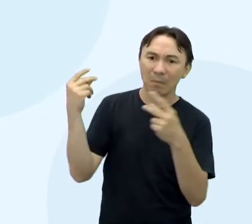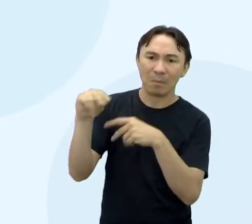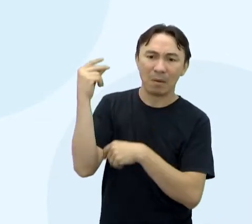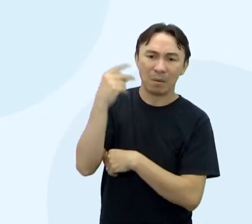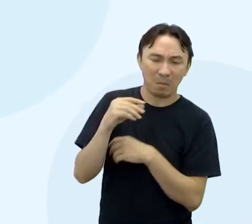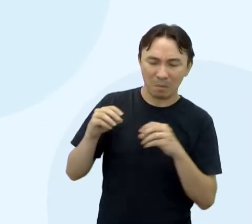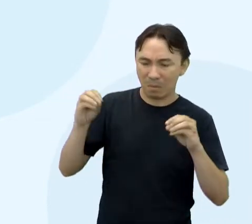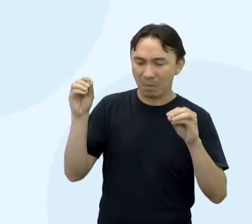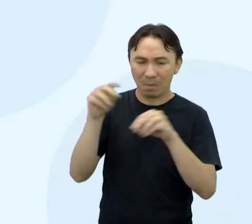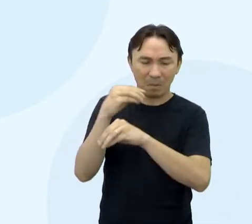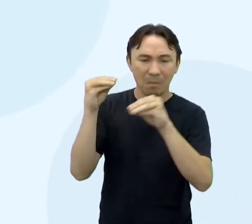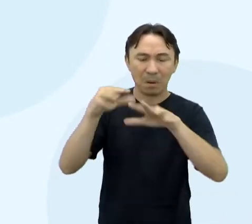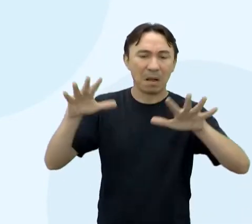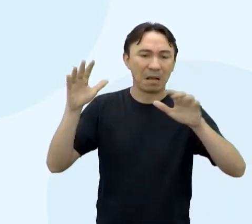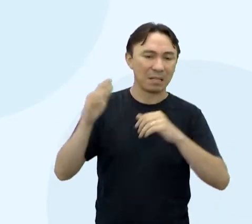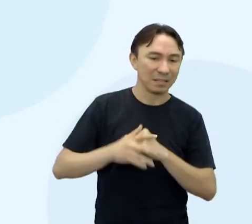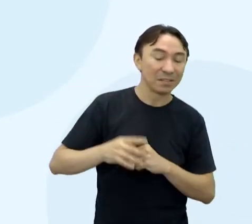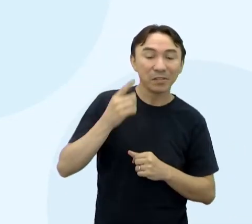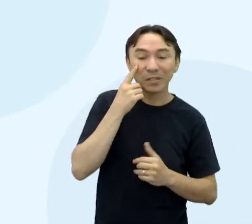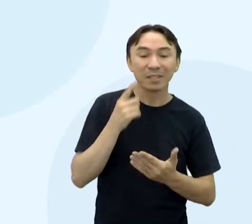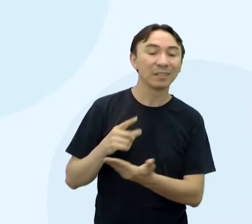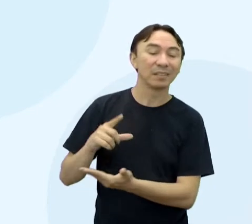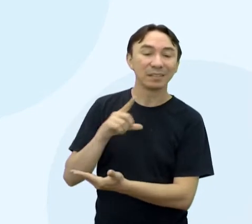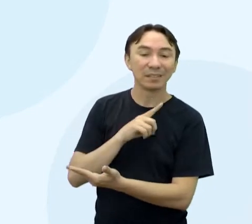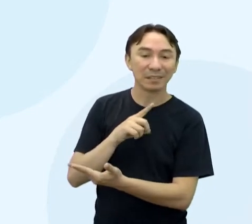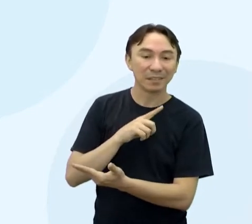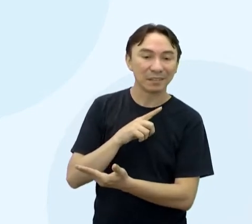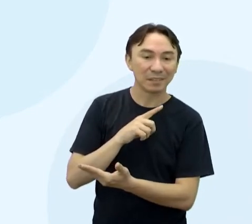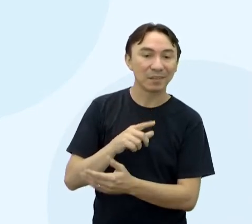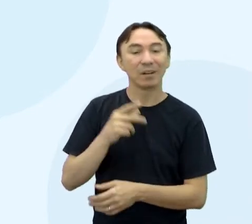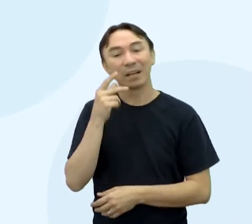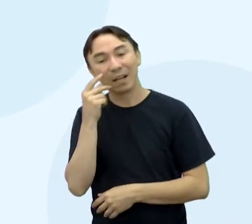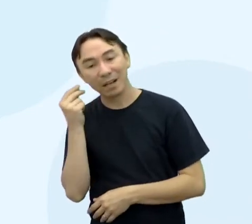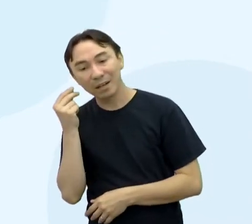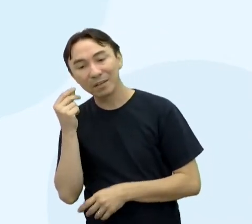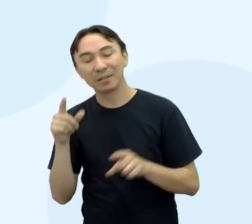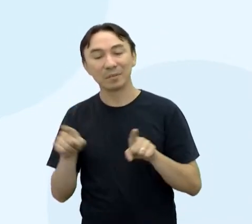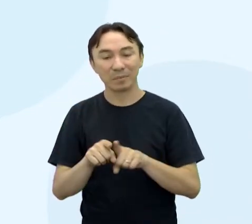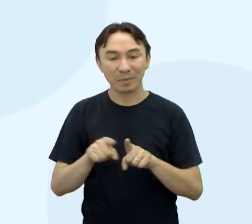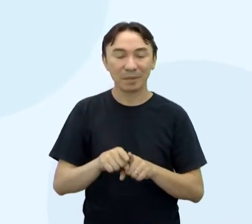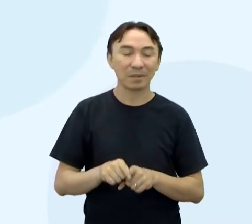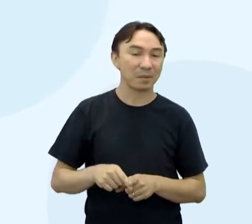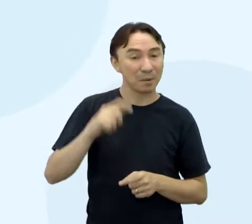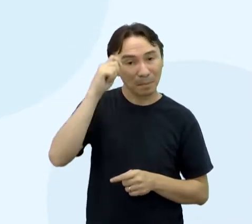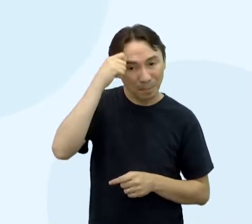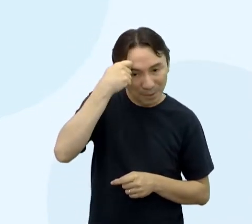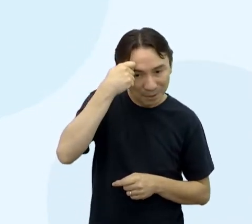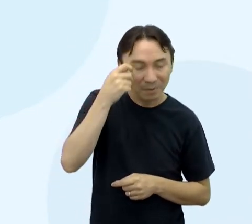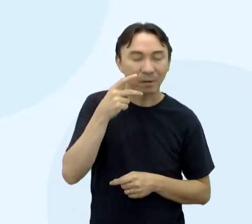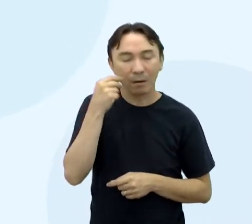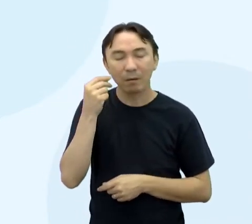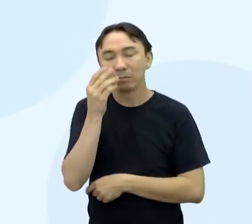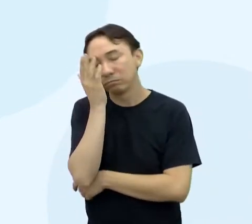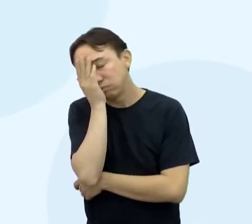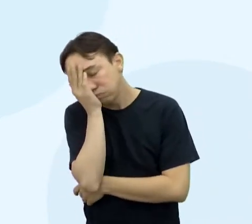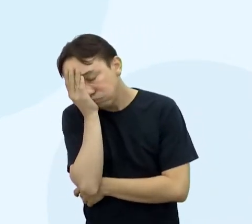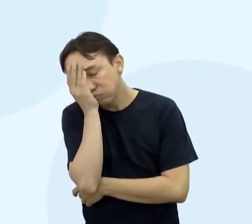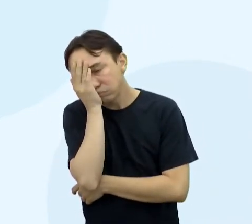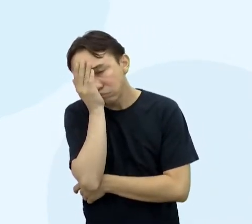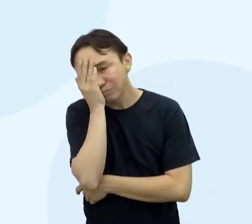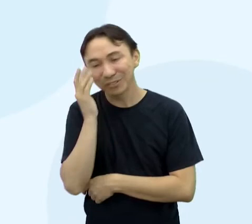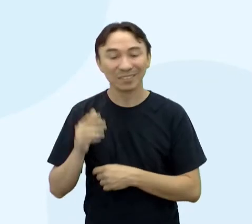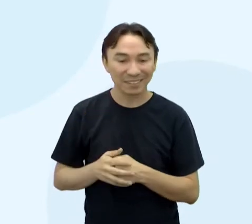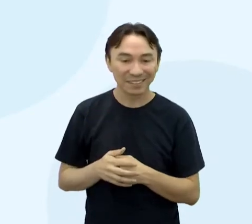dormindo abaixo. Que relação que a gente pode estabelecer? Eu já estabeleci a seguinte sensação, né? Isso.